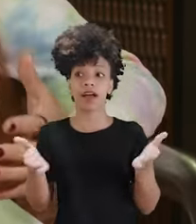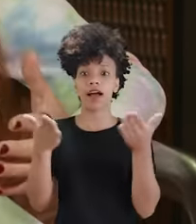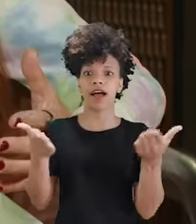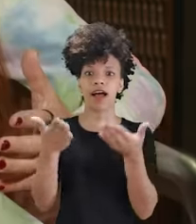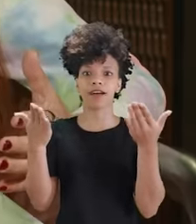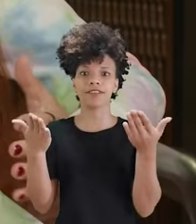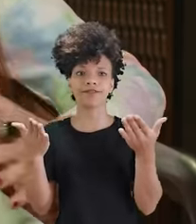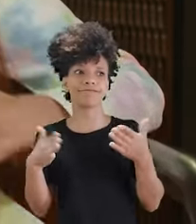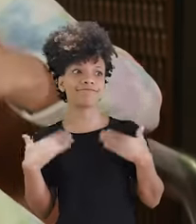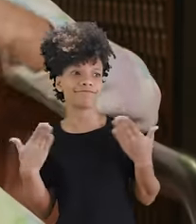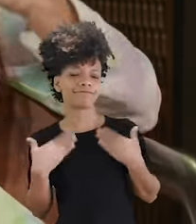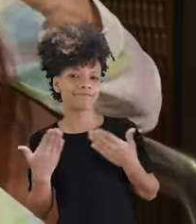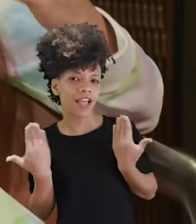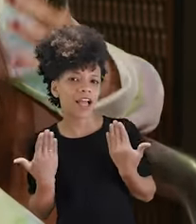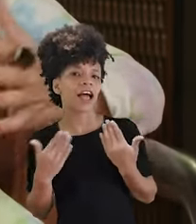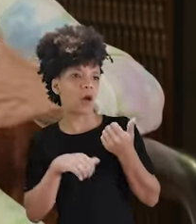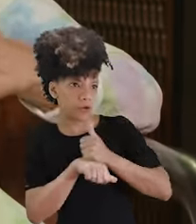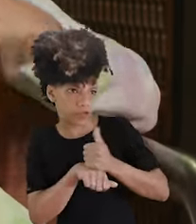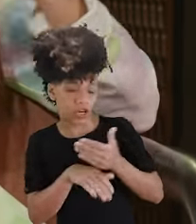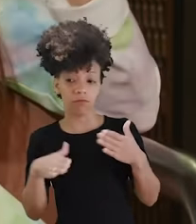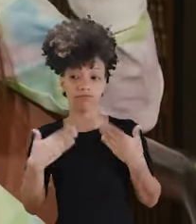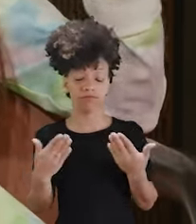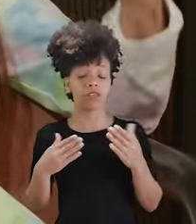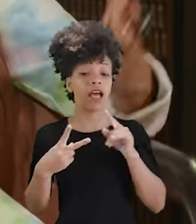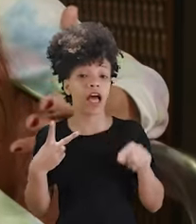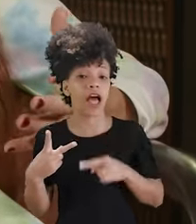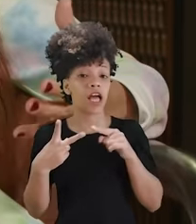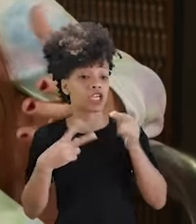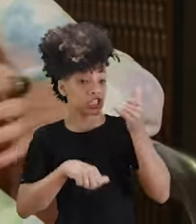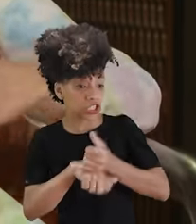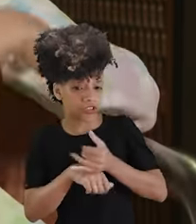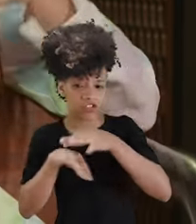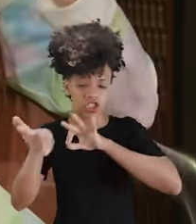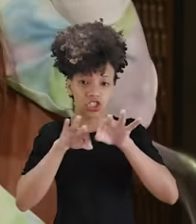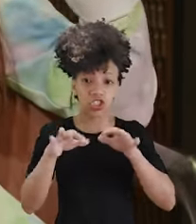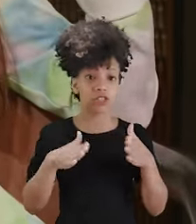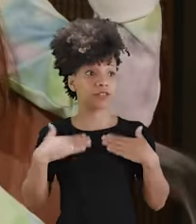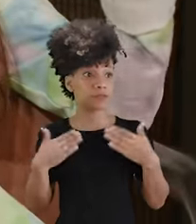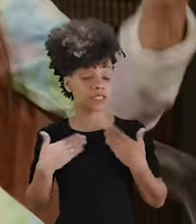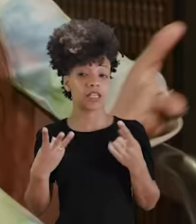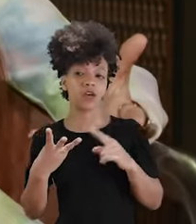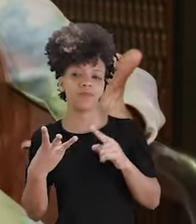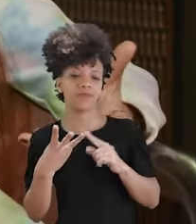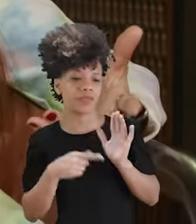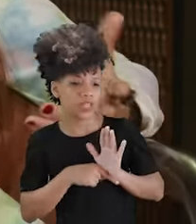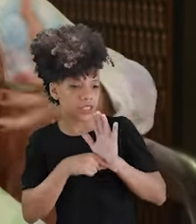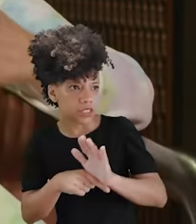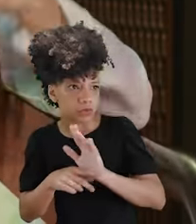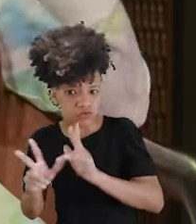carreira de animadores passam de animadores para chefe de animação para